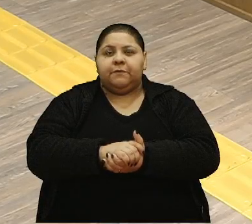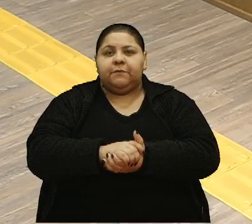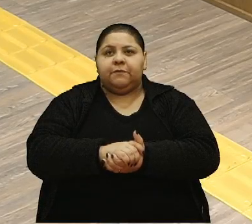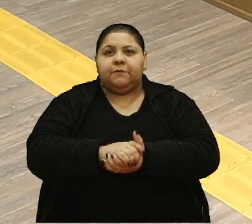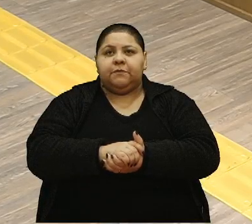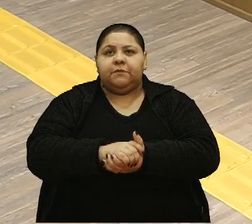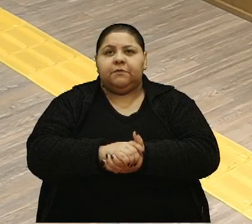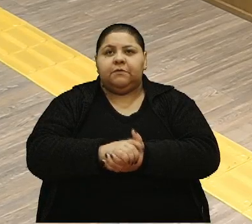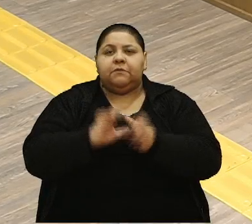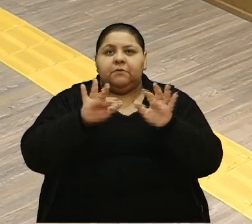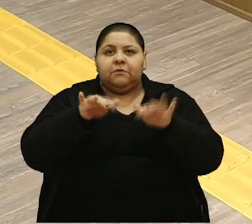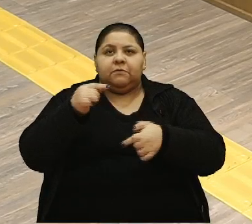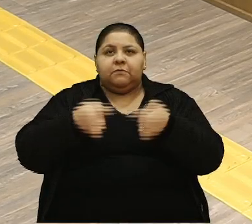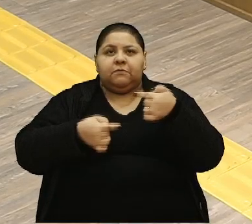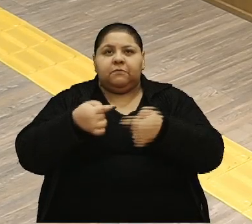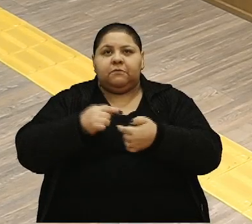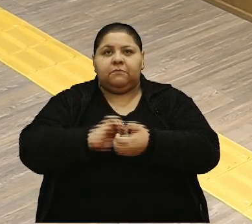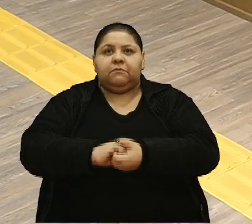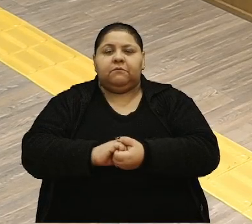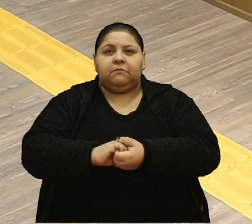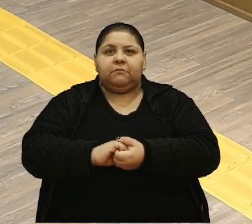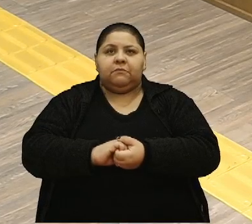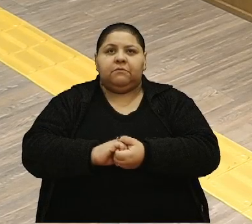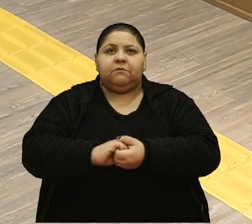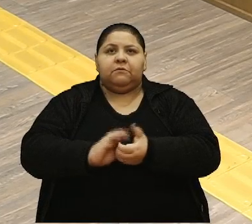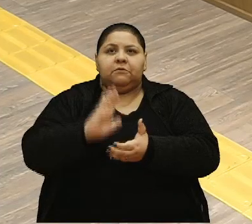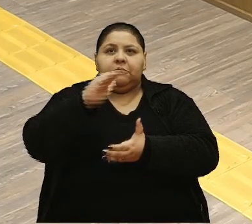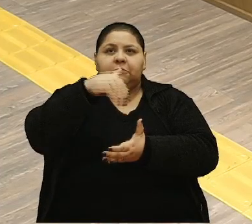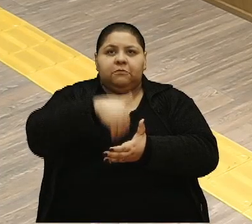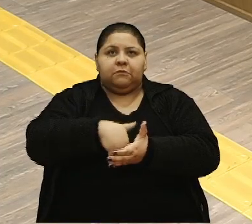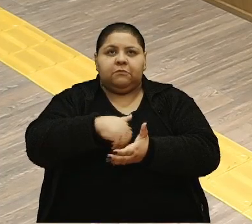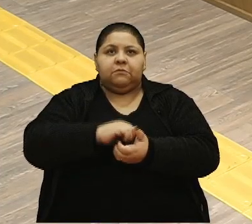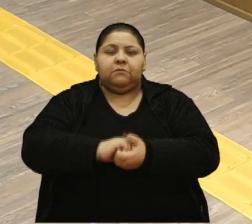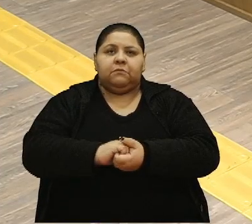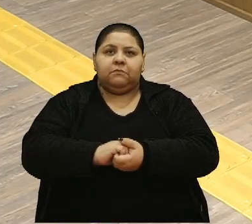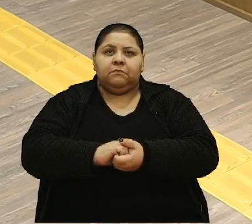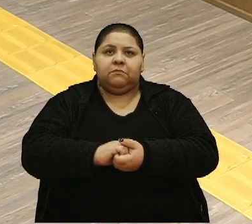Encerrada a discussão, em votação. Para declarar o voto.